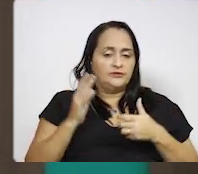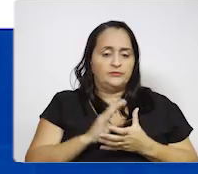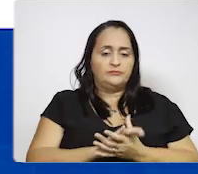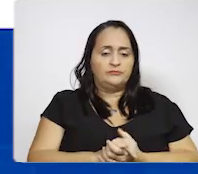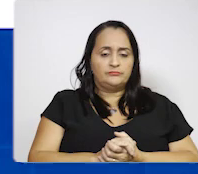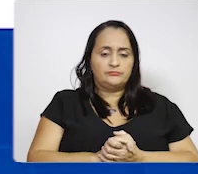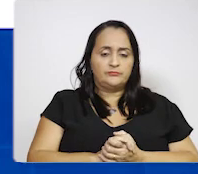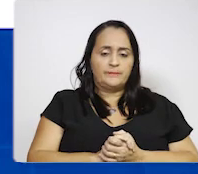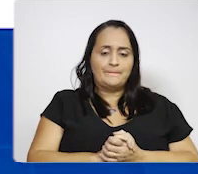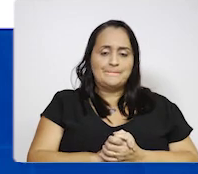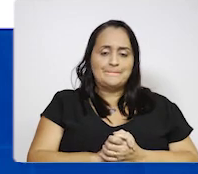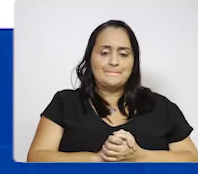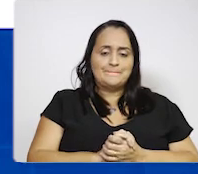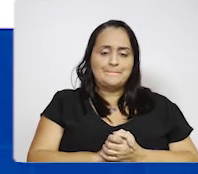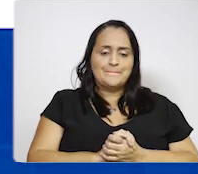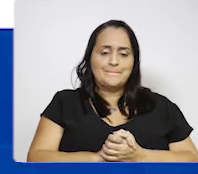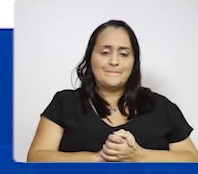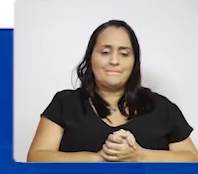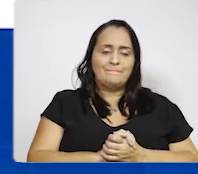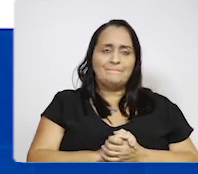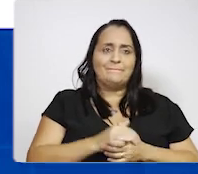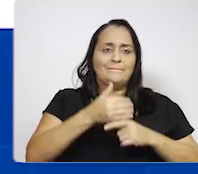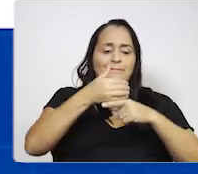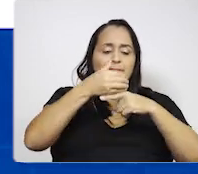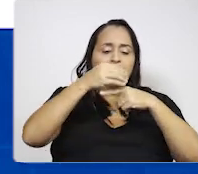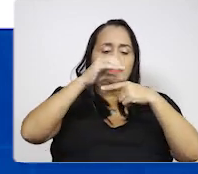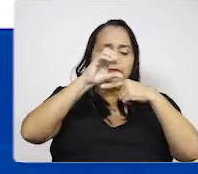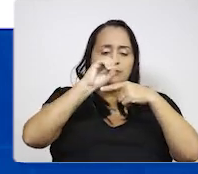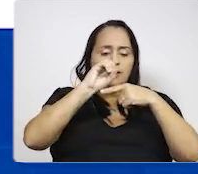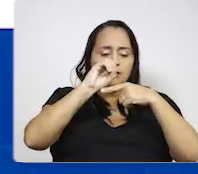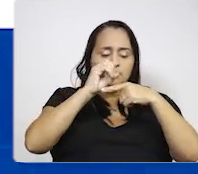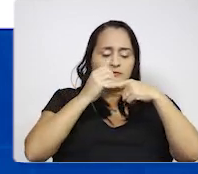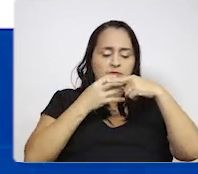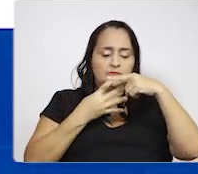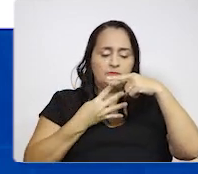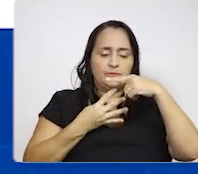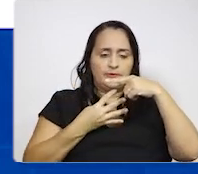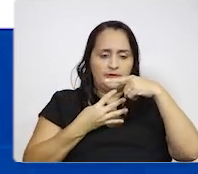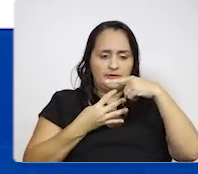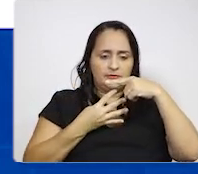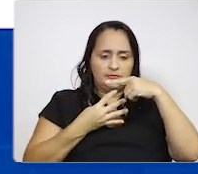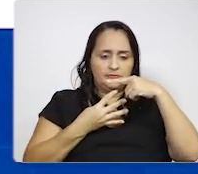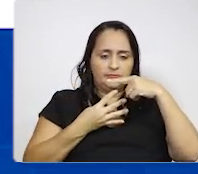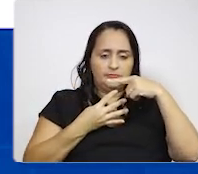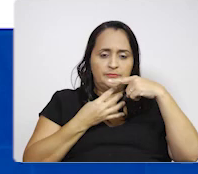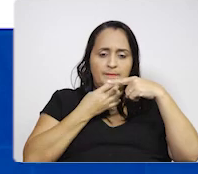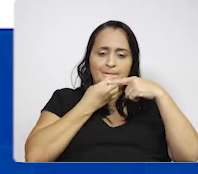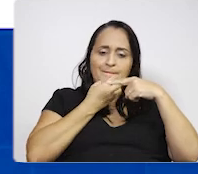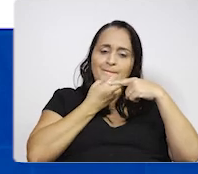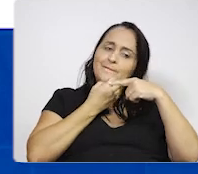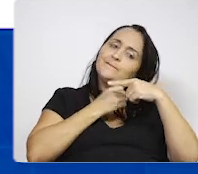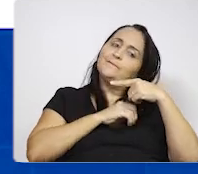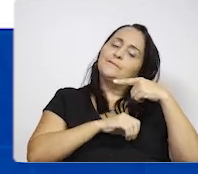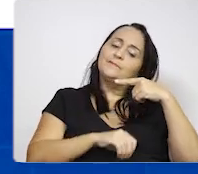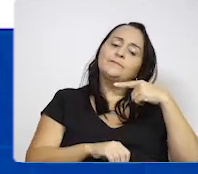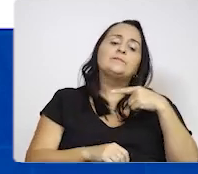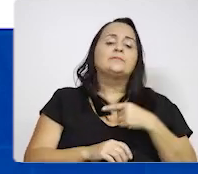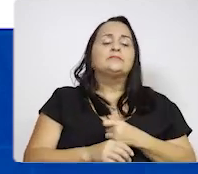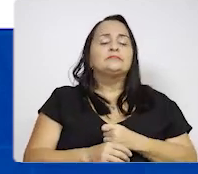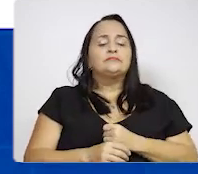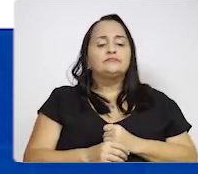tá? Vamos pegar 10 quartos.